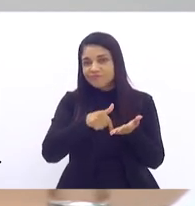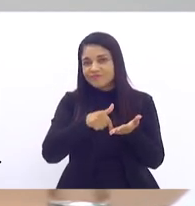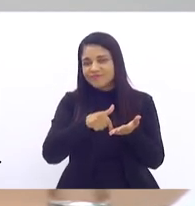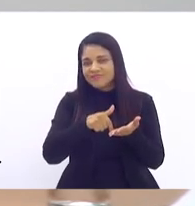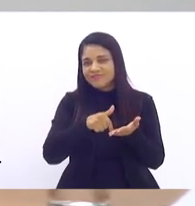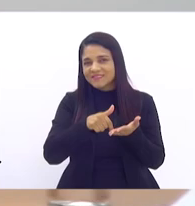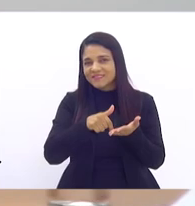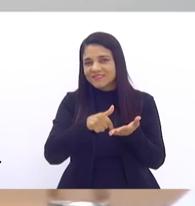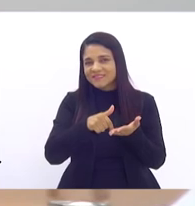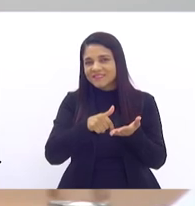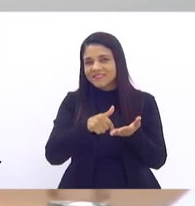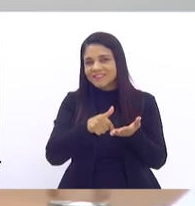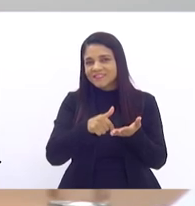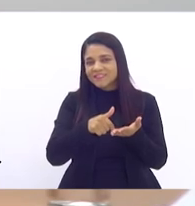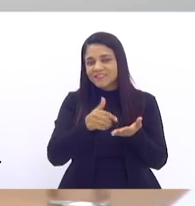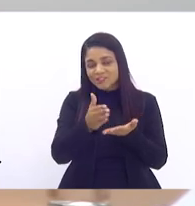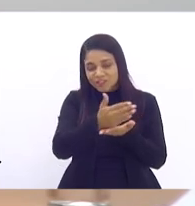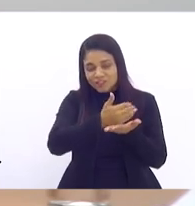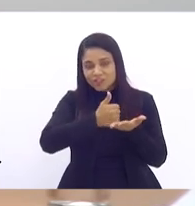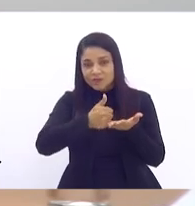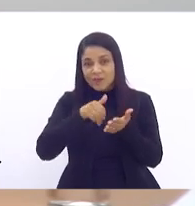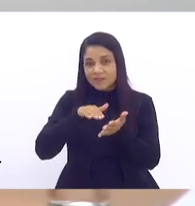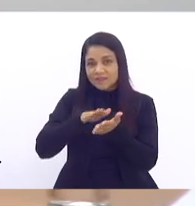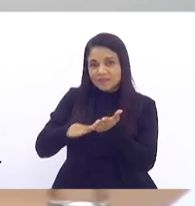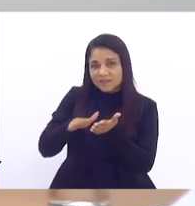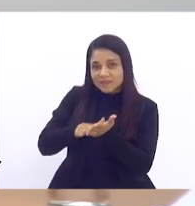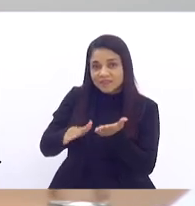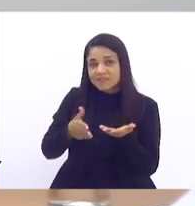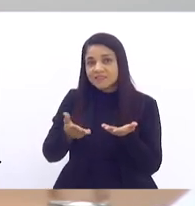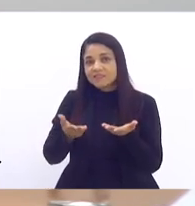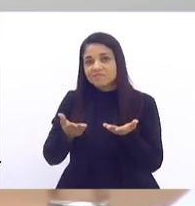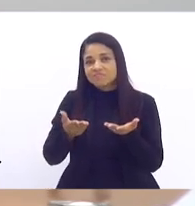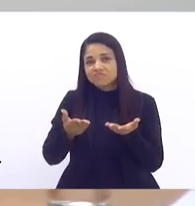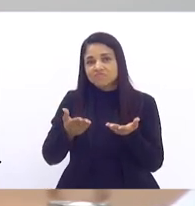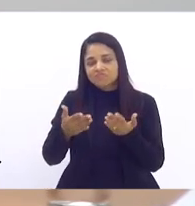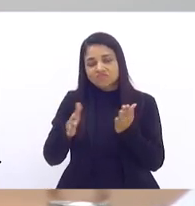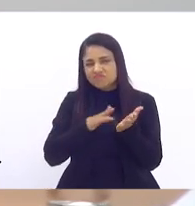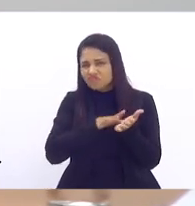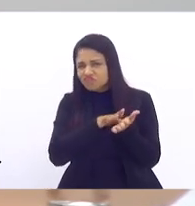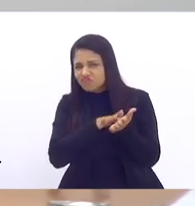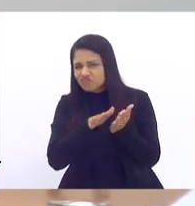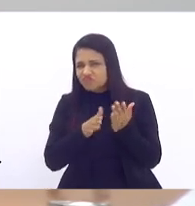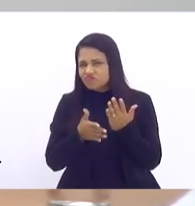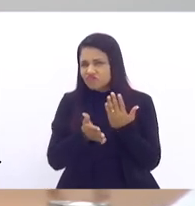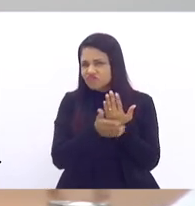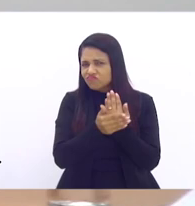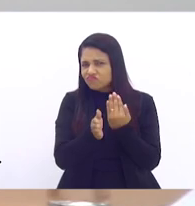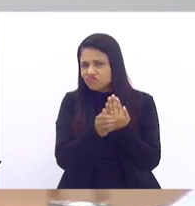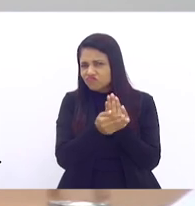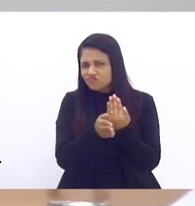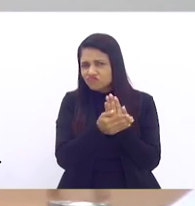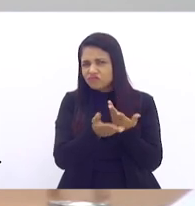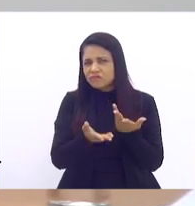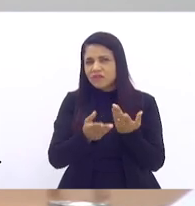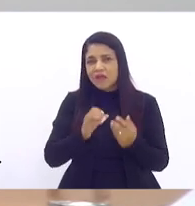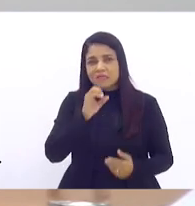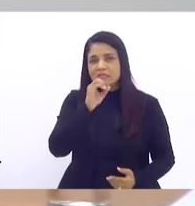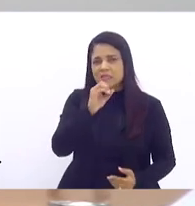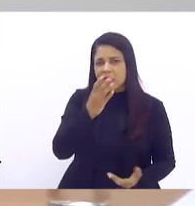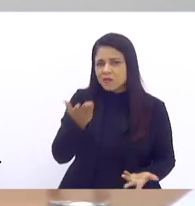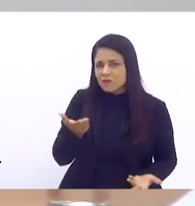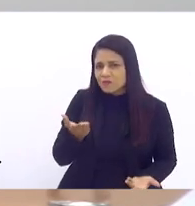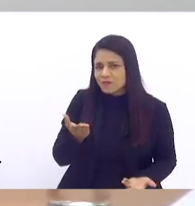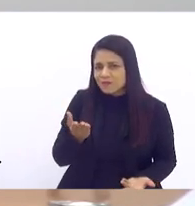entre despesas e receitas pronto tá desconsiderado resultado primário 0 positivo etc